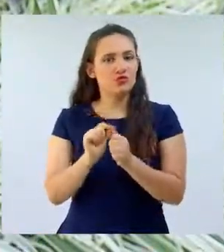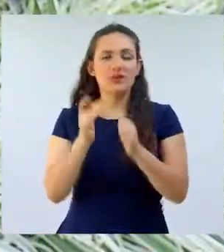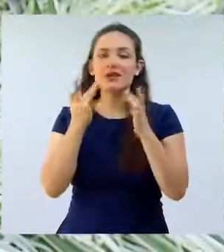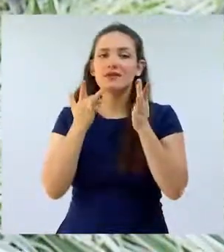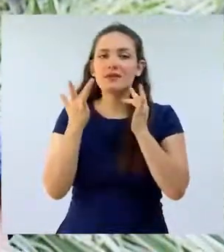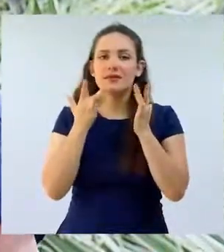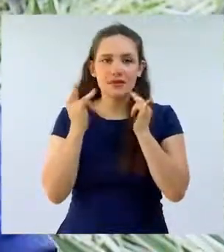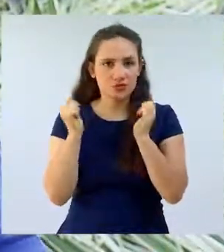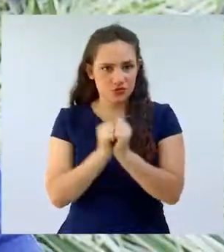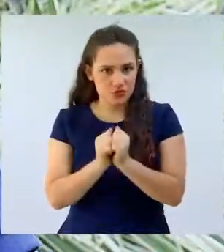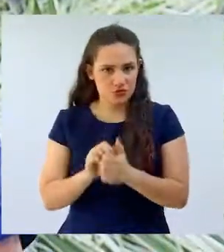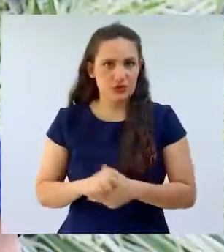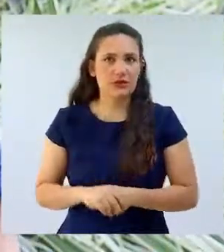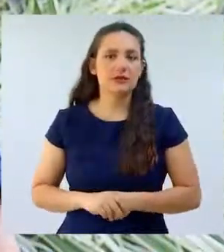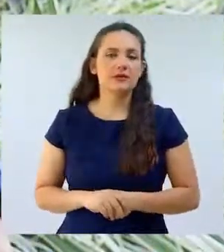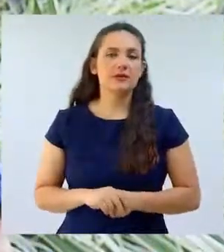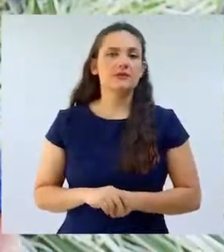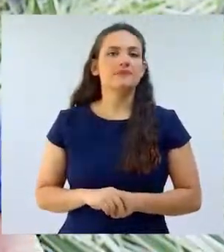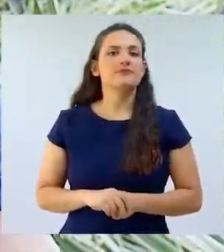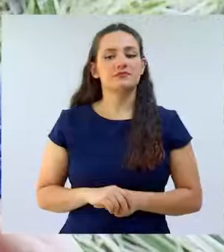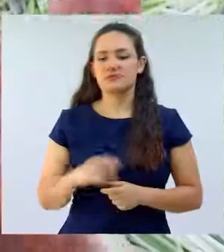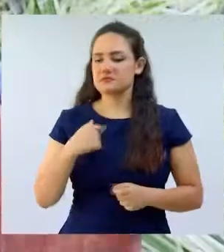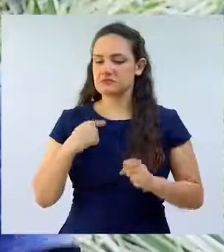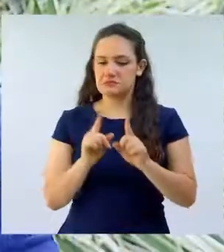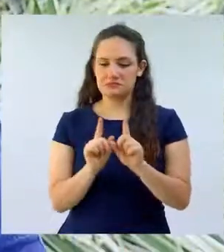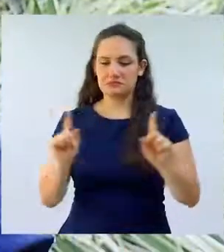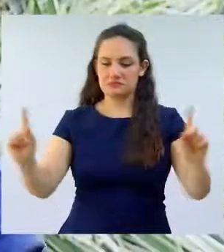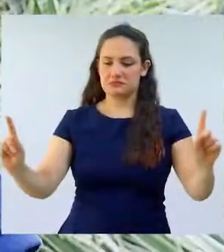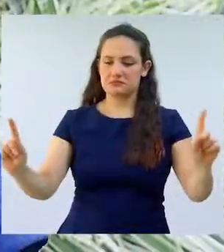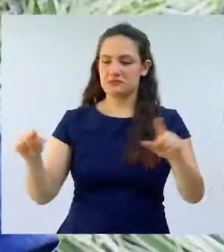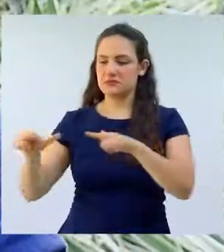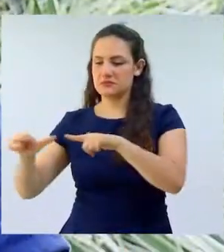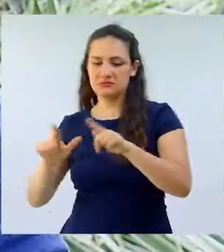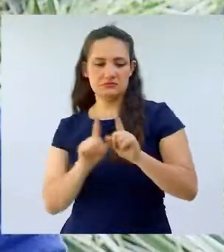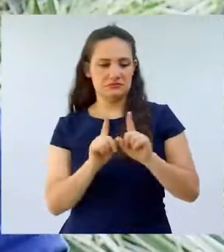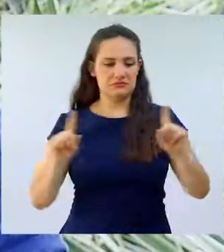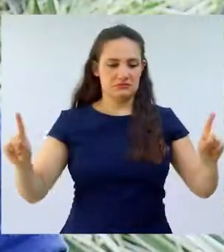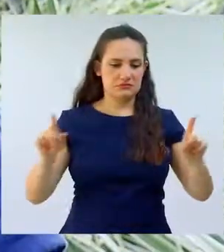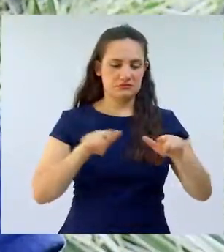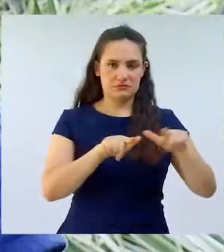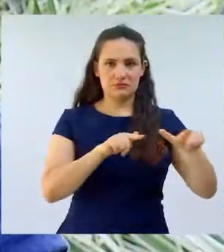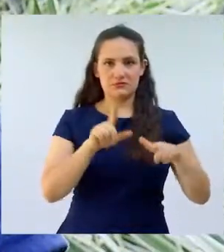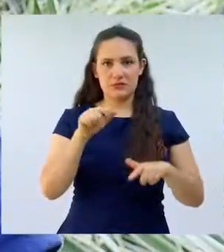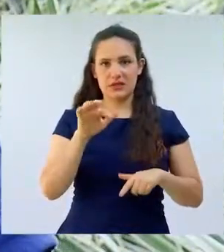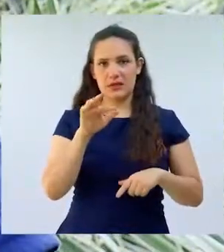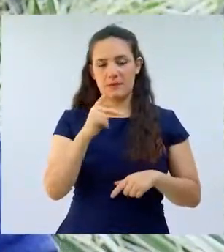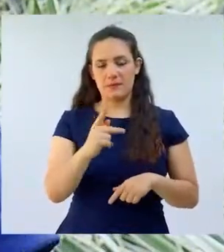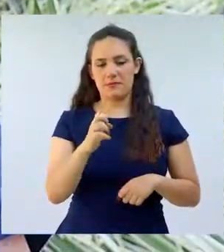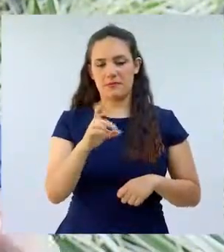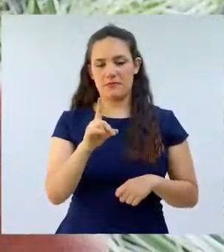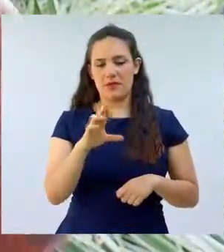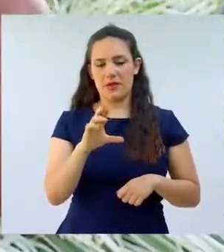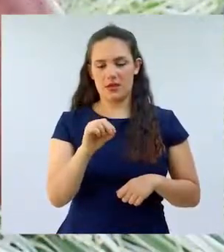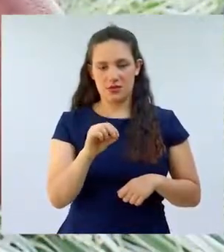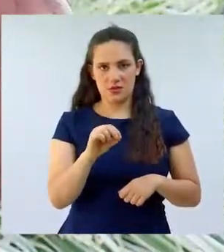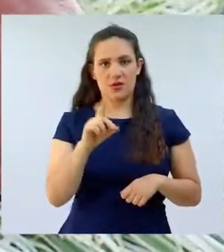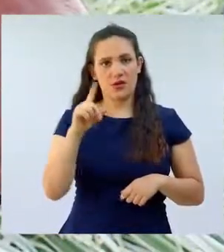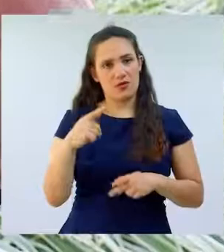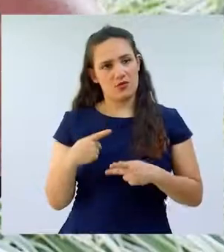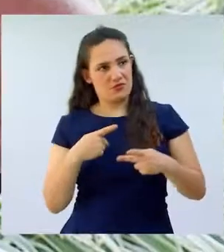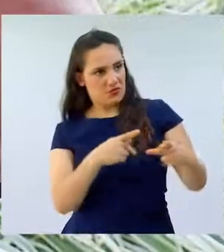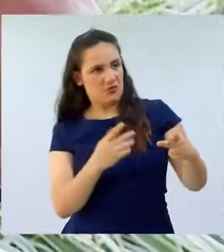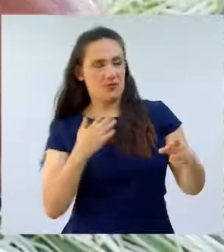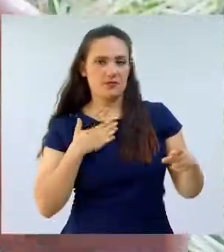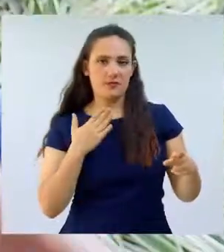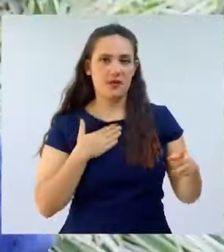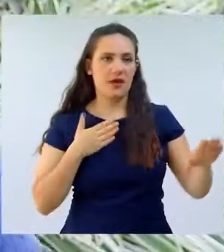depois ele botou o Ipurinã. Aí ele partiu para outro lado, eu parti para o outro lado. Mas o Pedro Fenelon me convidou para lá na Fundação de Cultura,